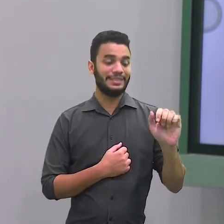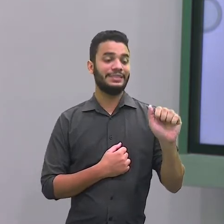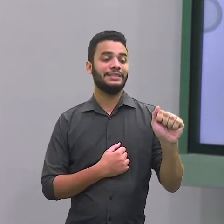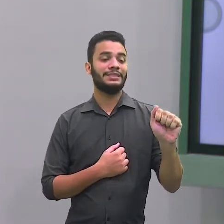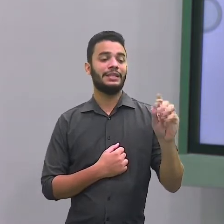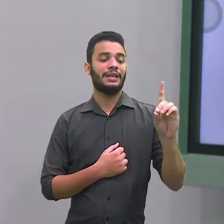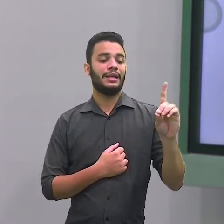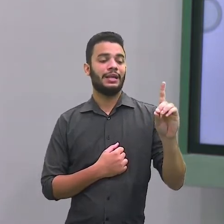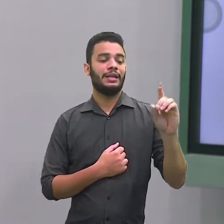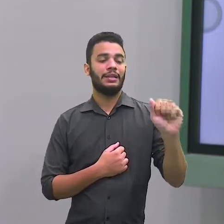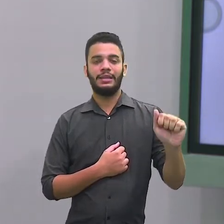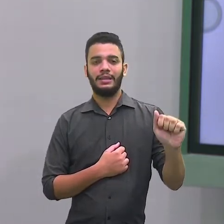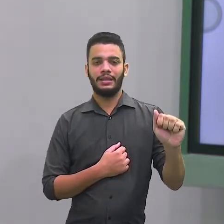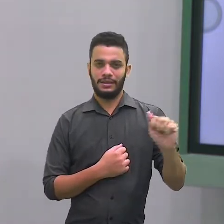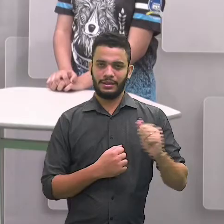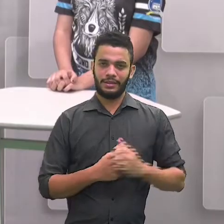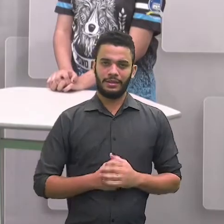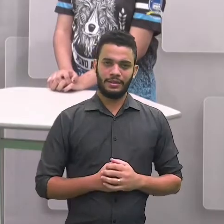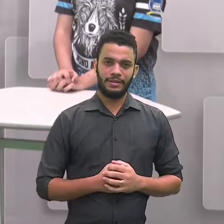H-O-R-R-O-R-I-Z-A-D-A. Horrorizada.